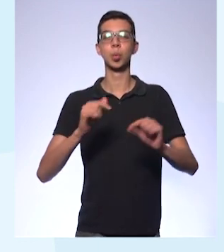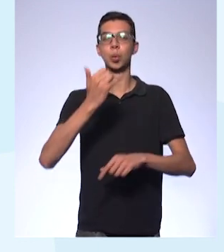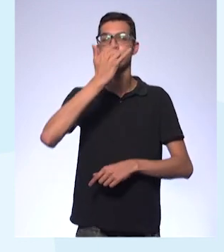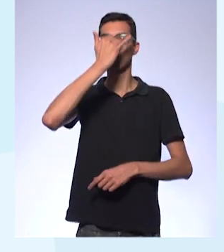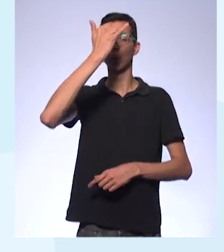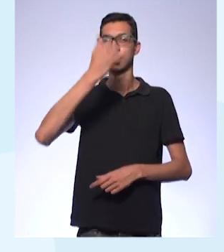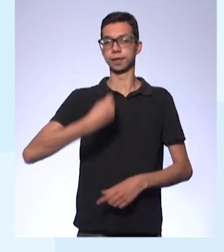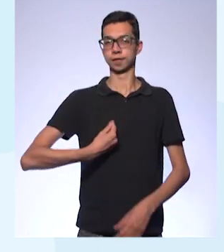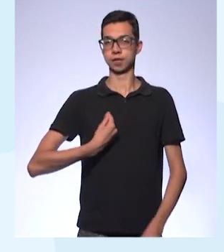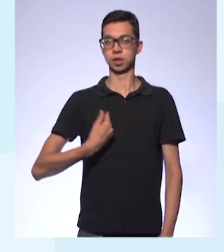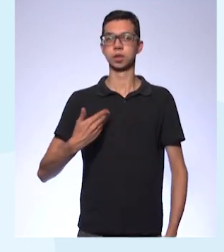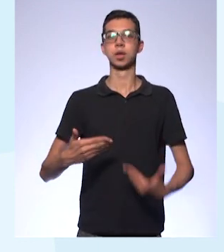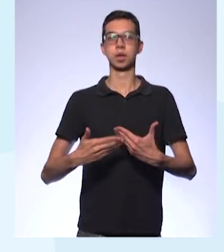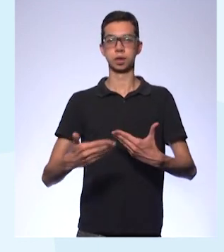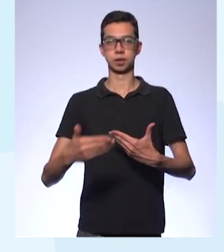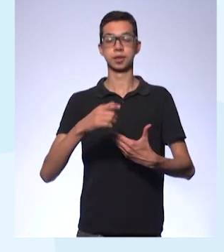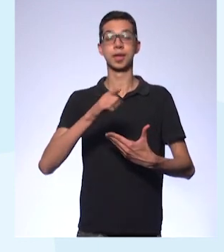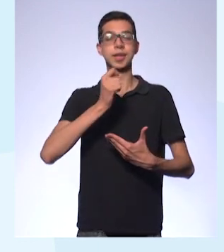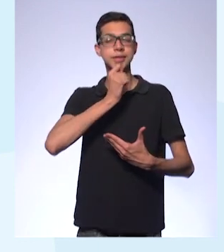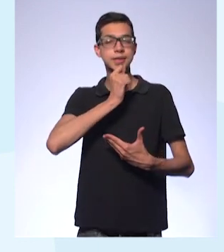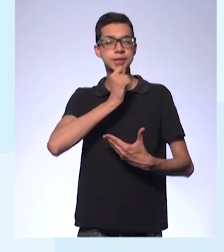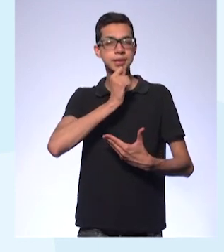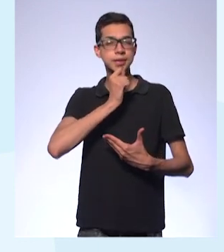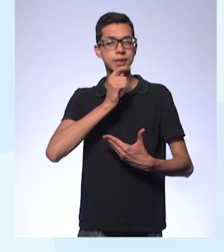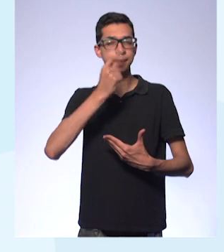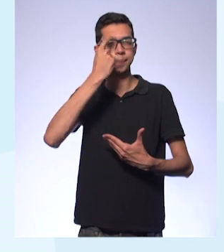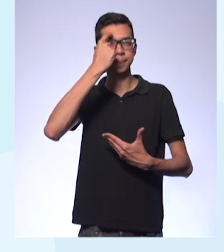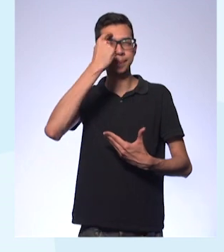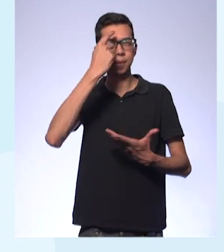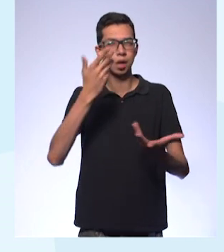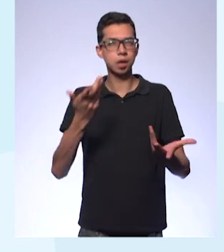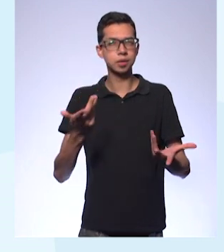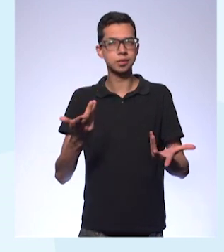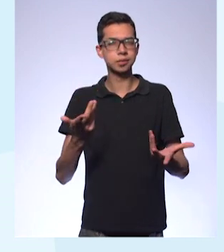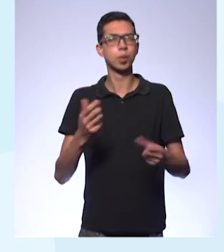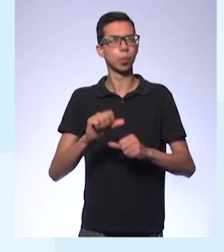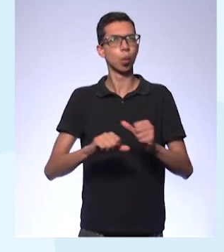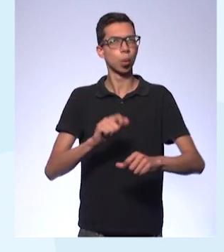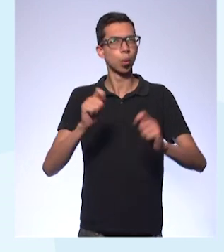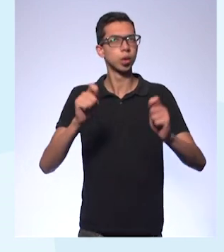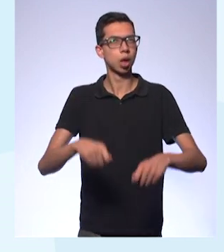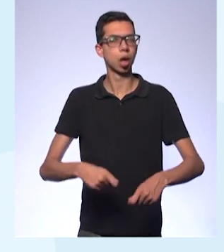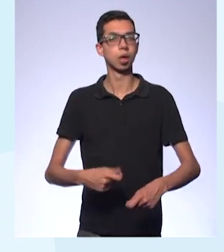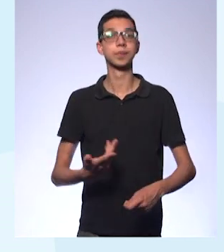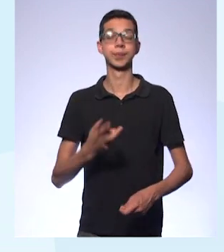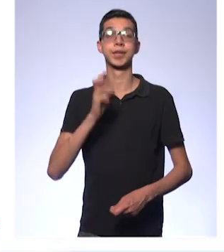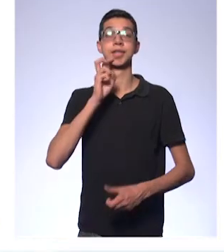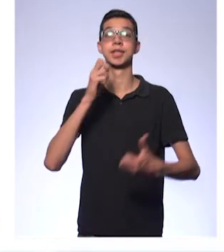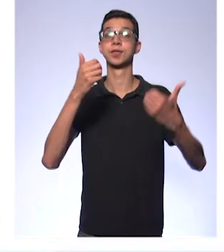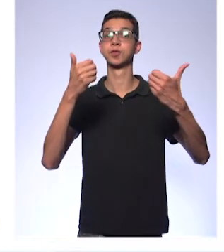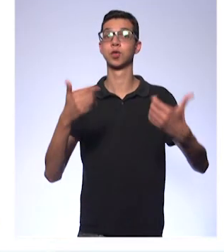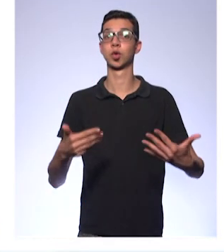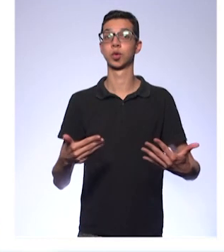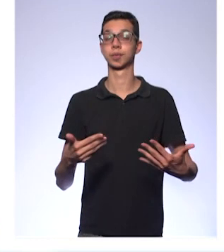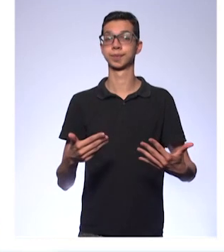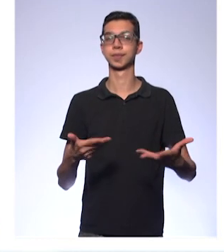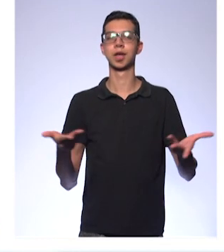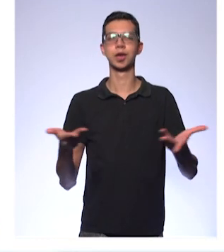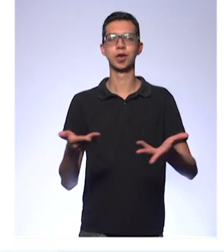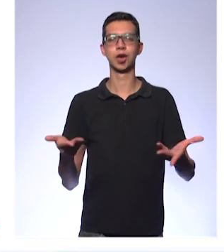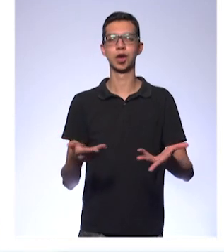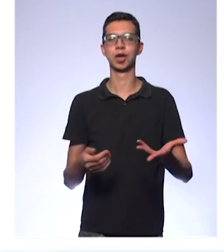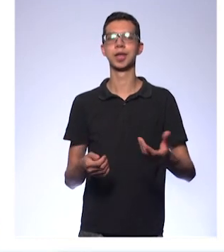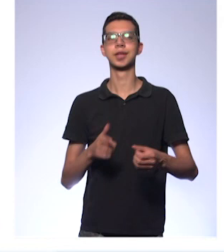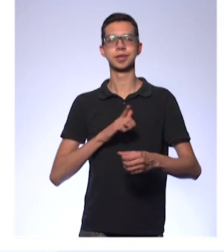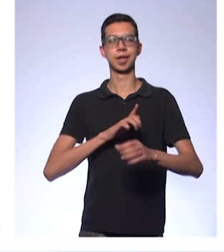a nossa vida. Se você ainda acha que é possível mudar o cenário atual, na quinta-feira eu vou falar mais sobre isso. Tem aí o